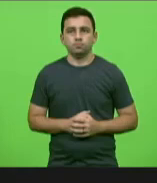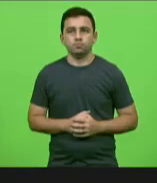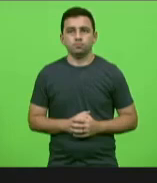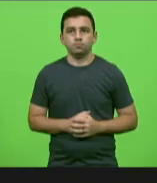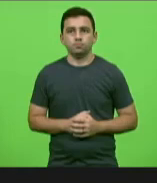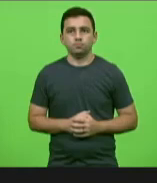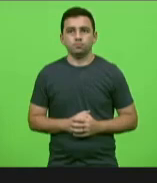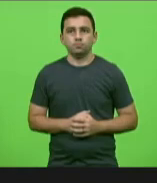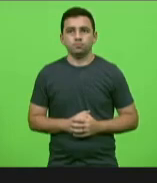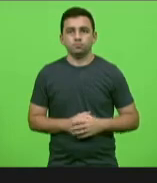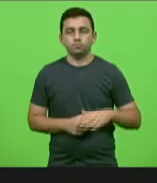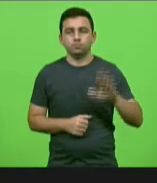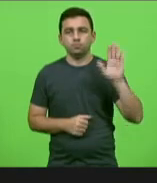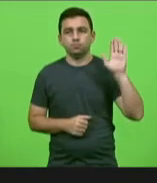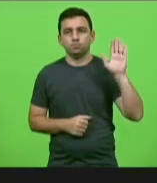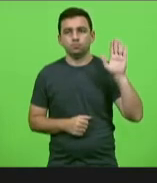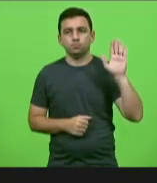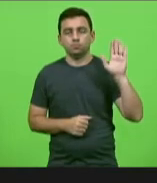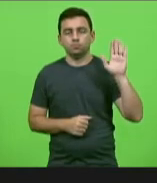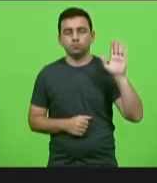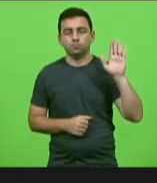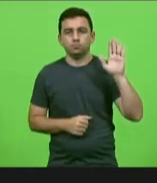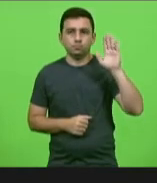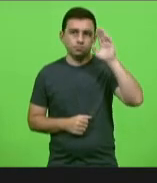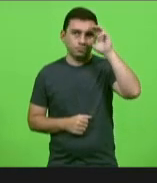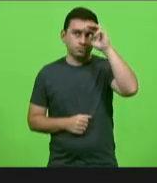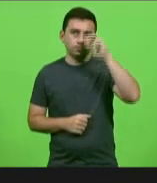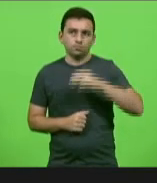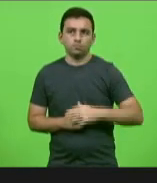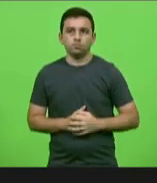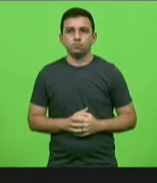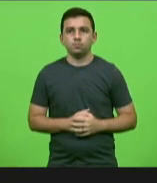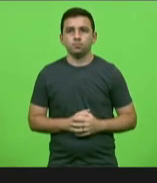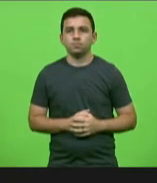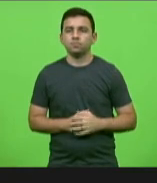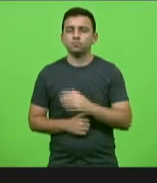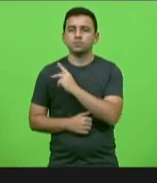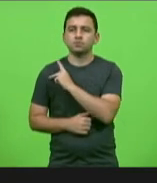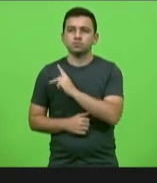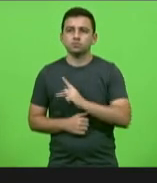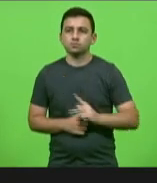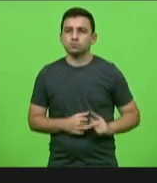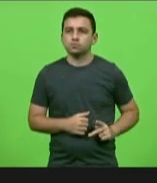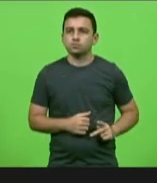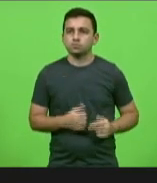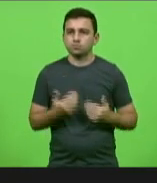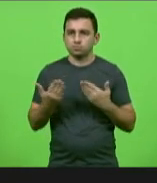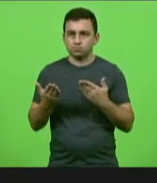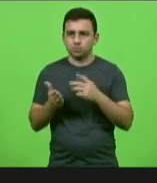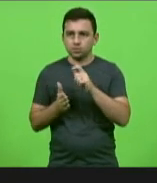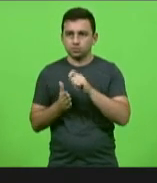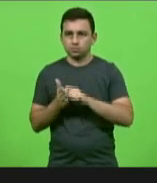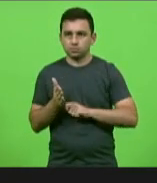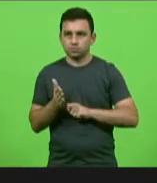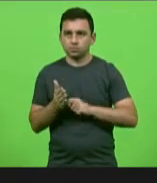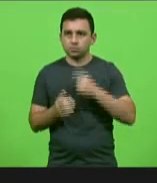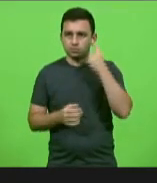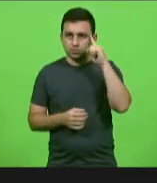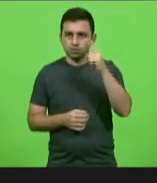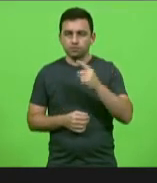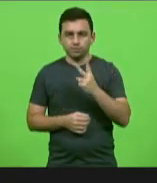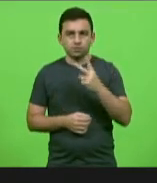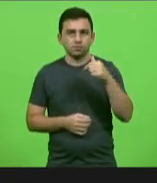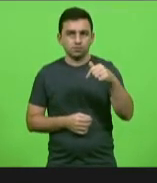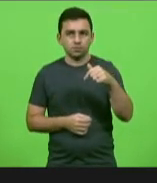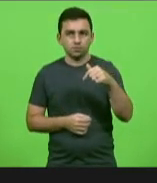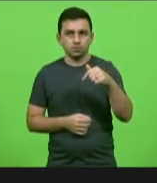Pede a palavra o deputado Marcos Vieira. Senhor presidente, o senhor assina a sentença com data do dia